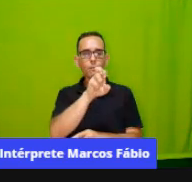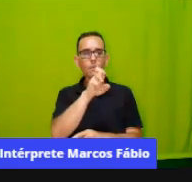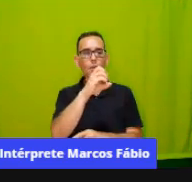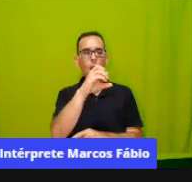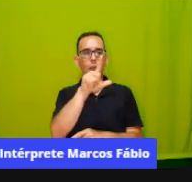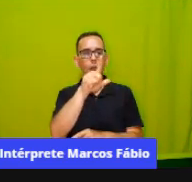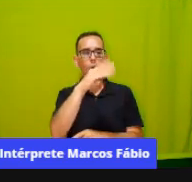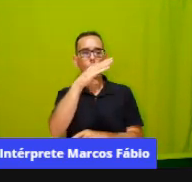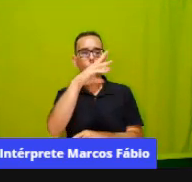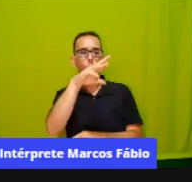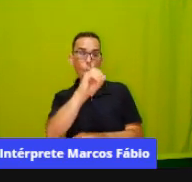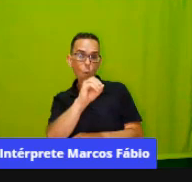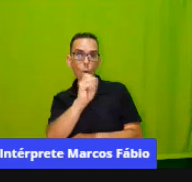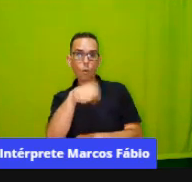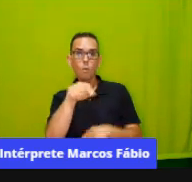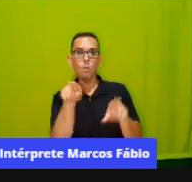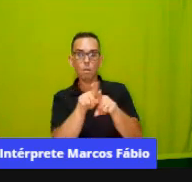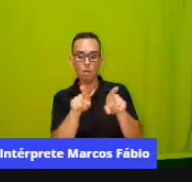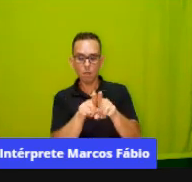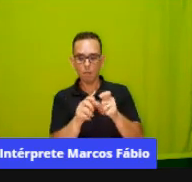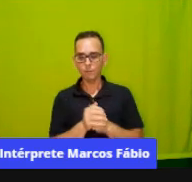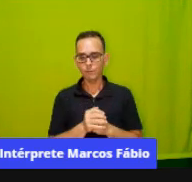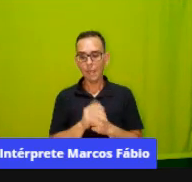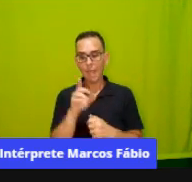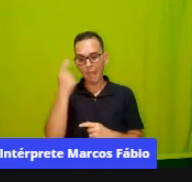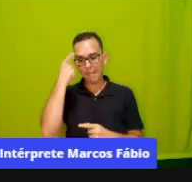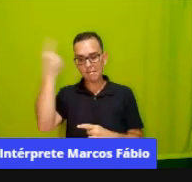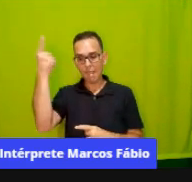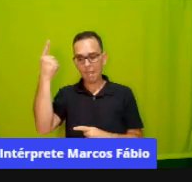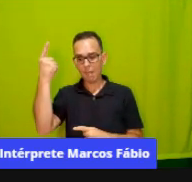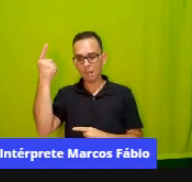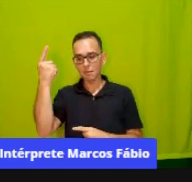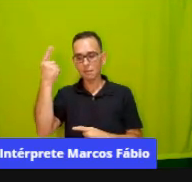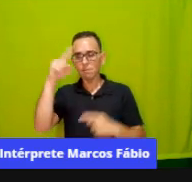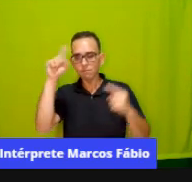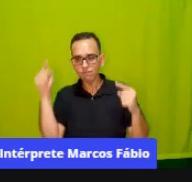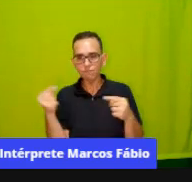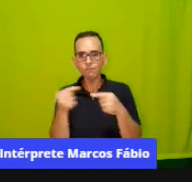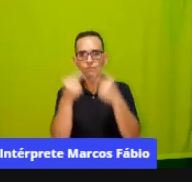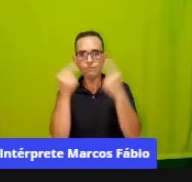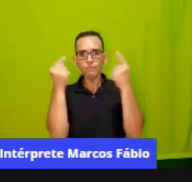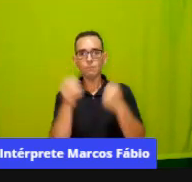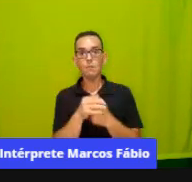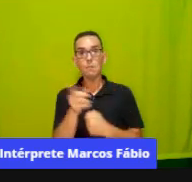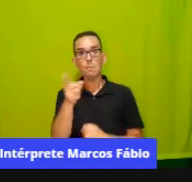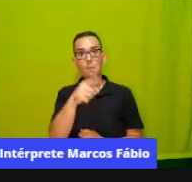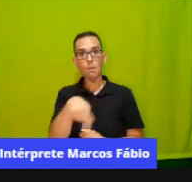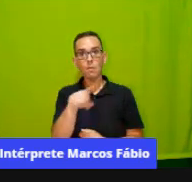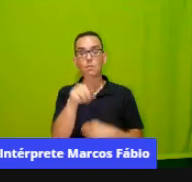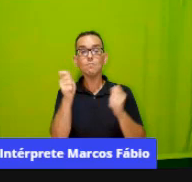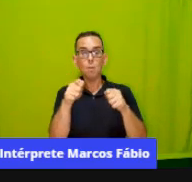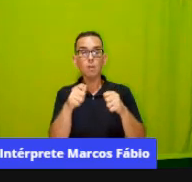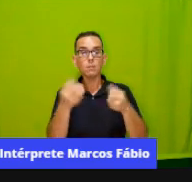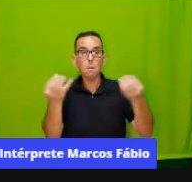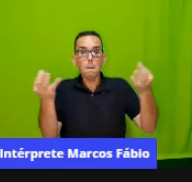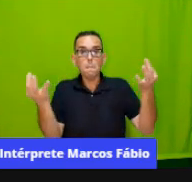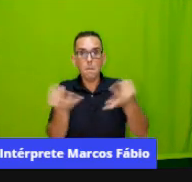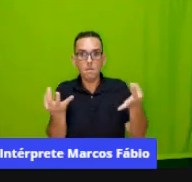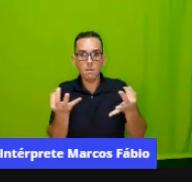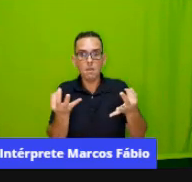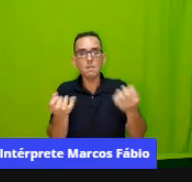imã, você pode estar emplastificando, né? Pode estar trabalhando no velcro. Trabalhando no velcro. Então, assim, são